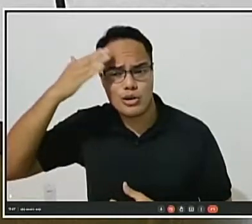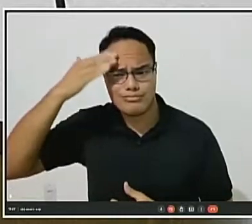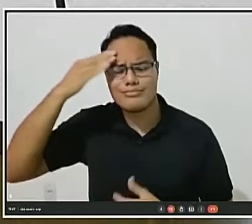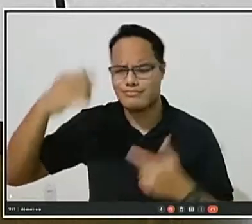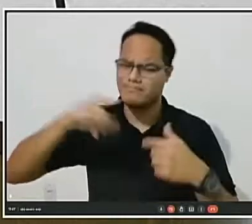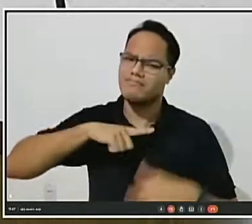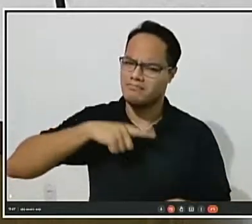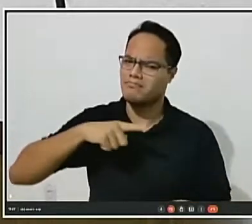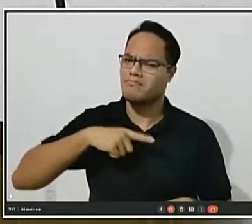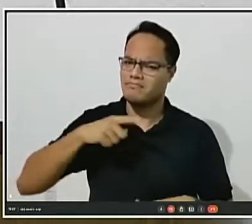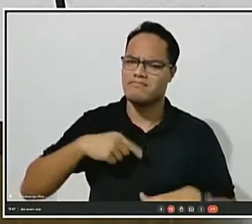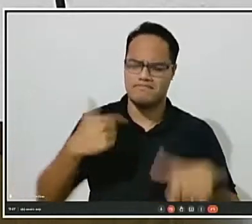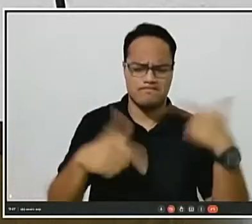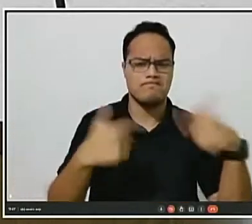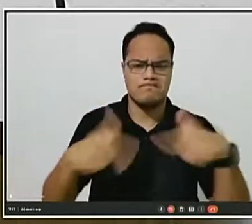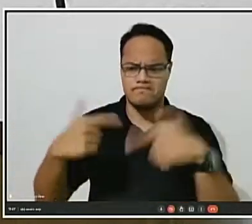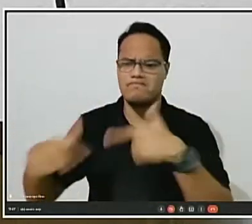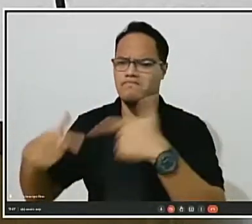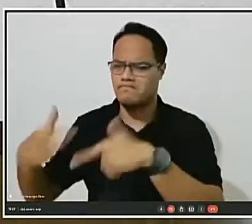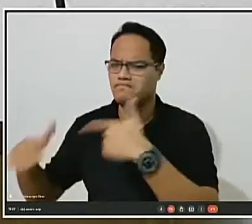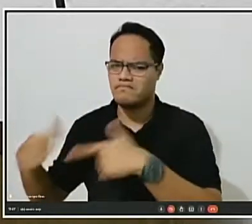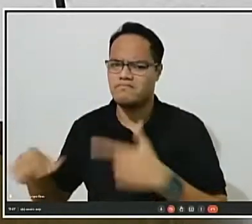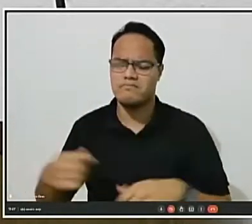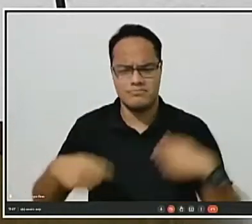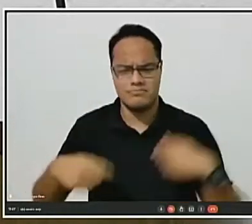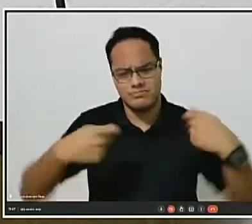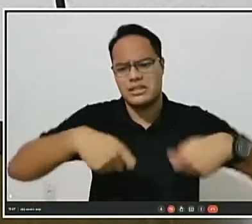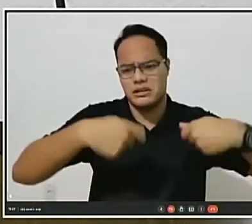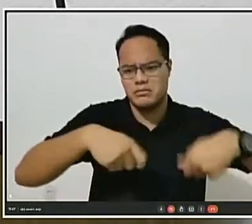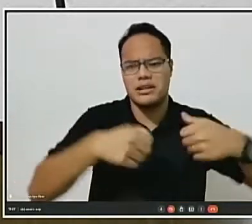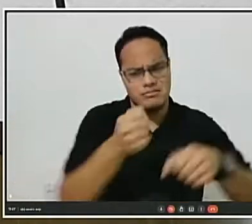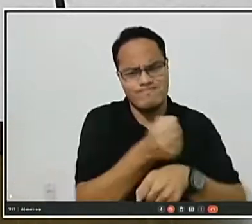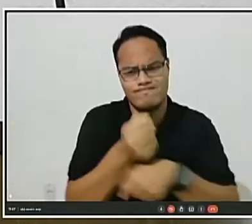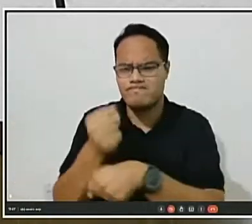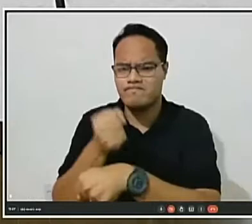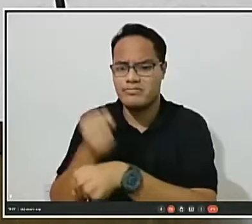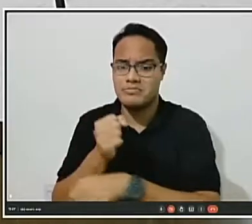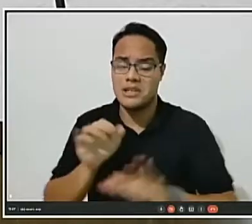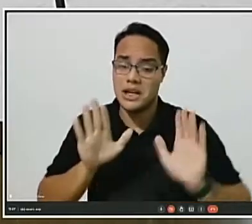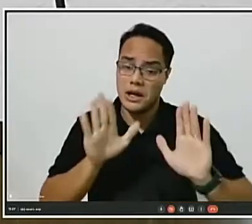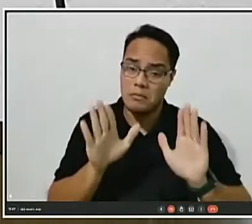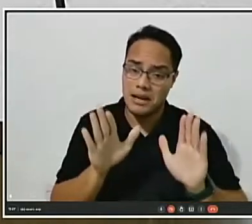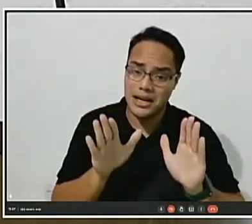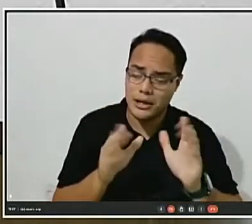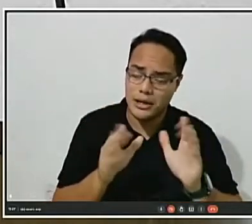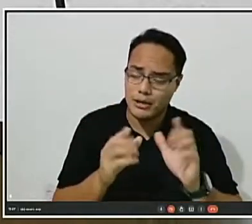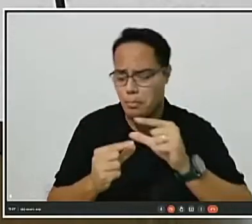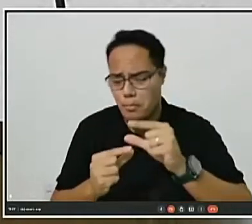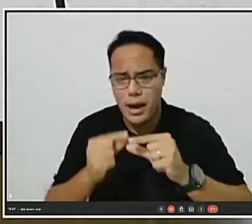obras, mas são coisas que devagar tem que ser resolvidas.